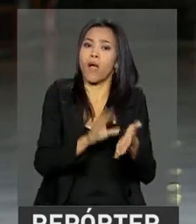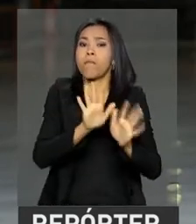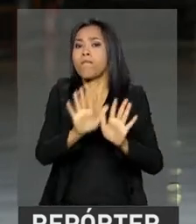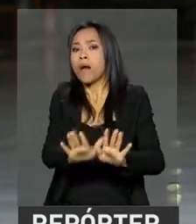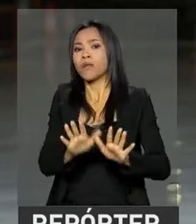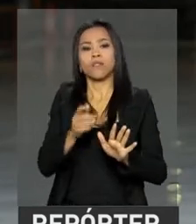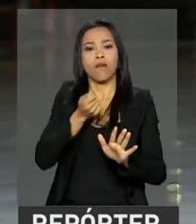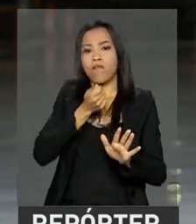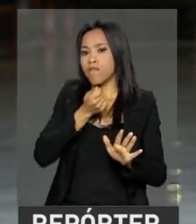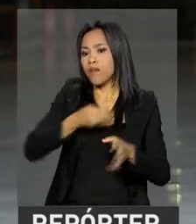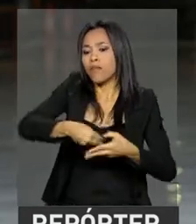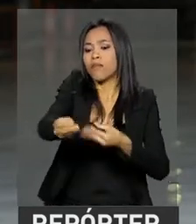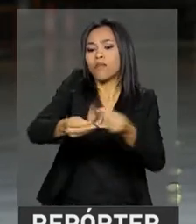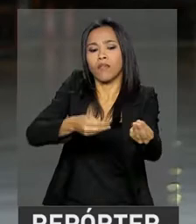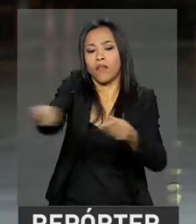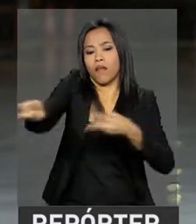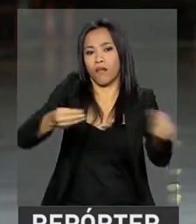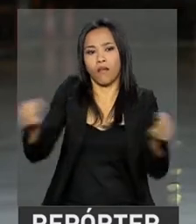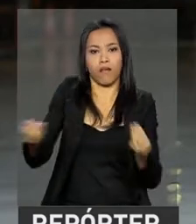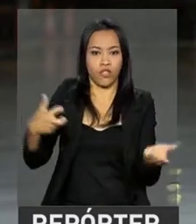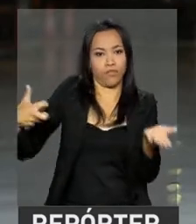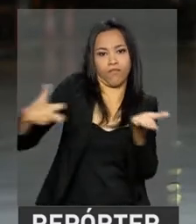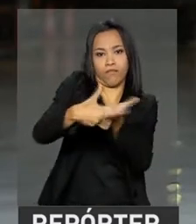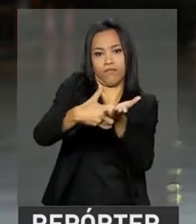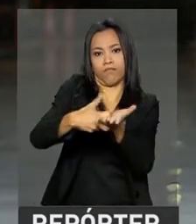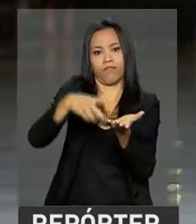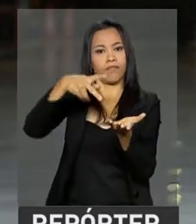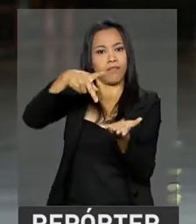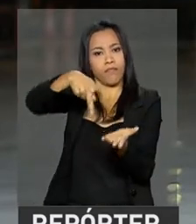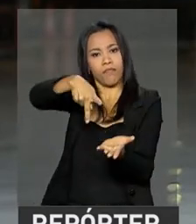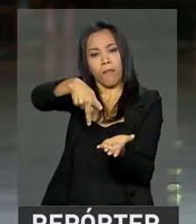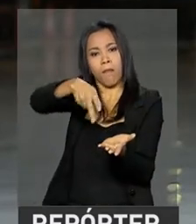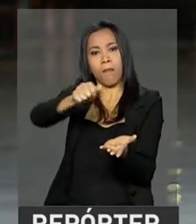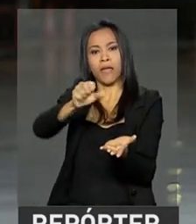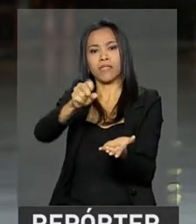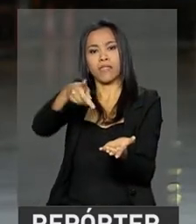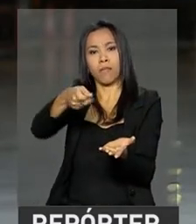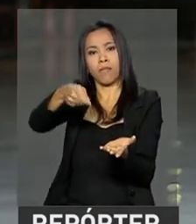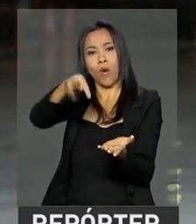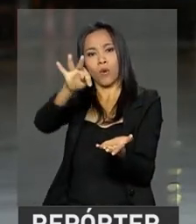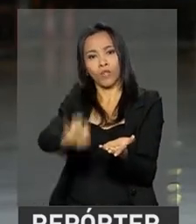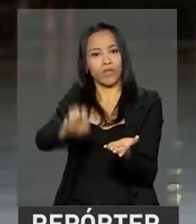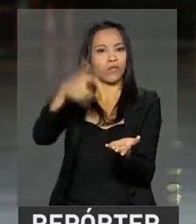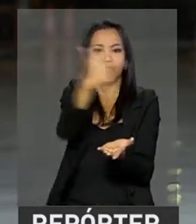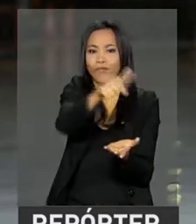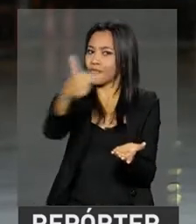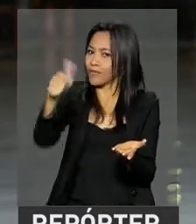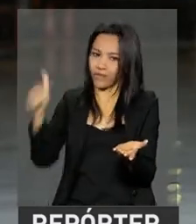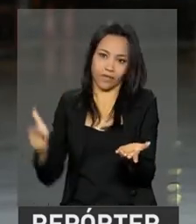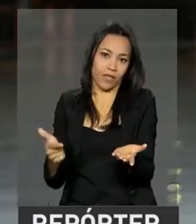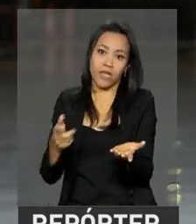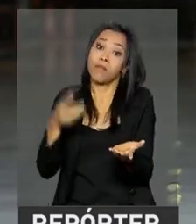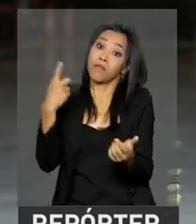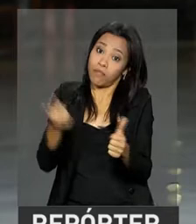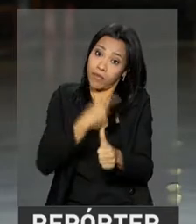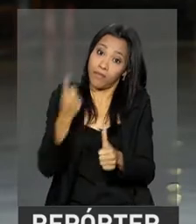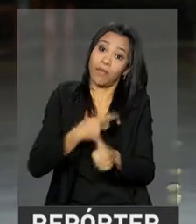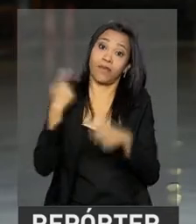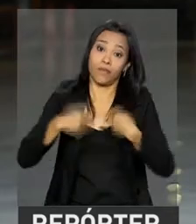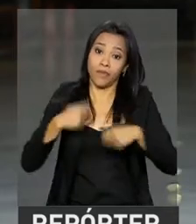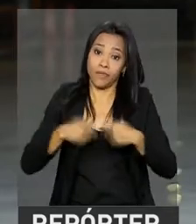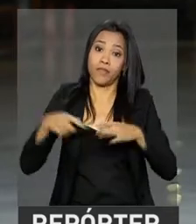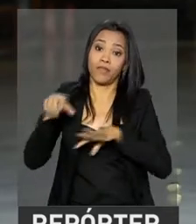há previsão de entrega dos documentos, dos novos documentos solicitados, enquanto não for regularizada, enquanto não